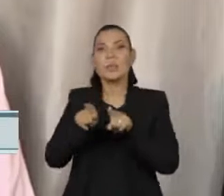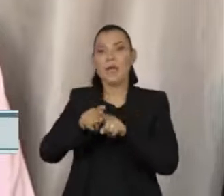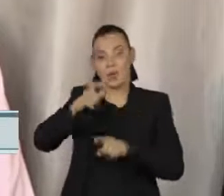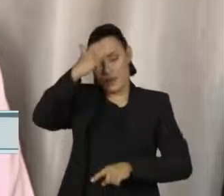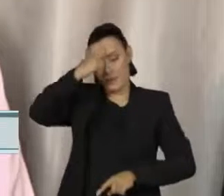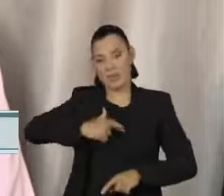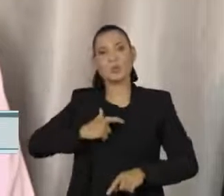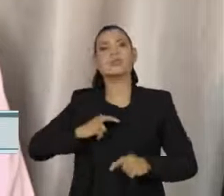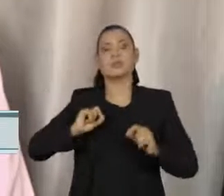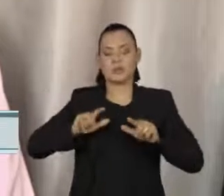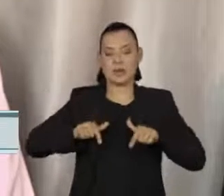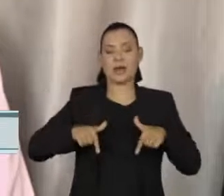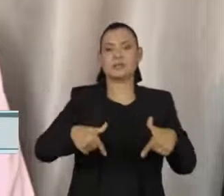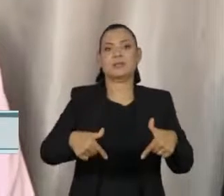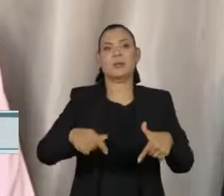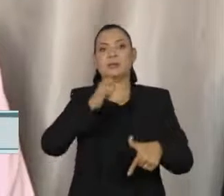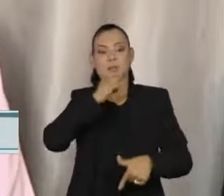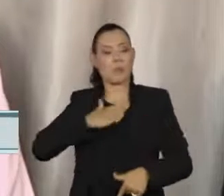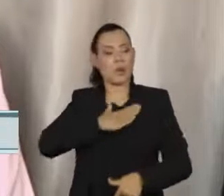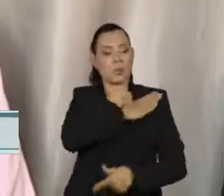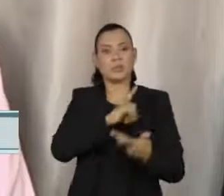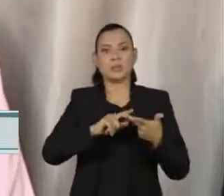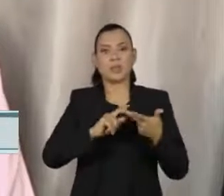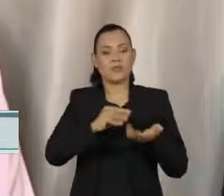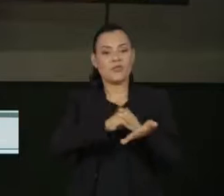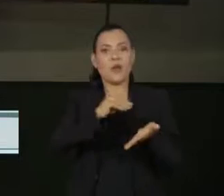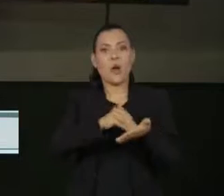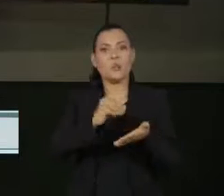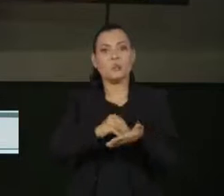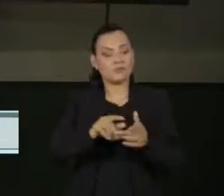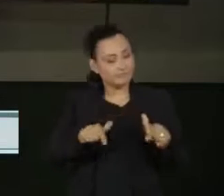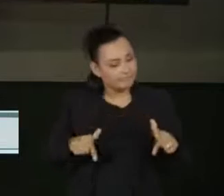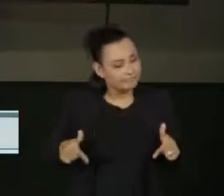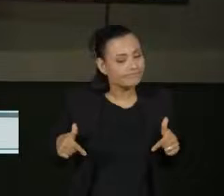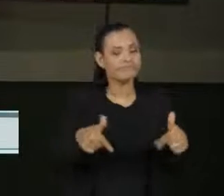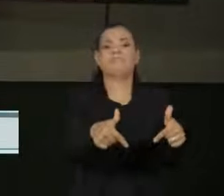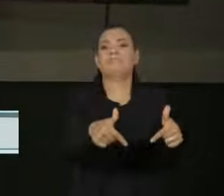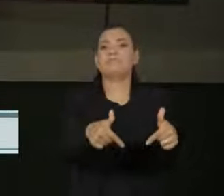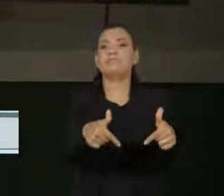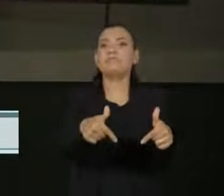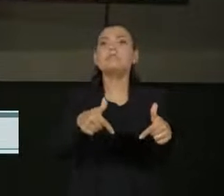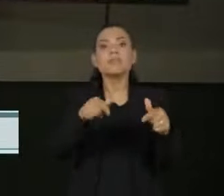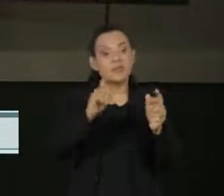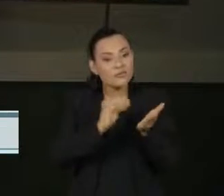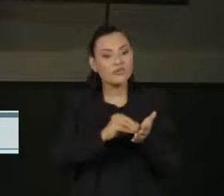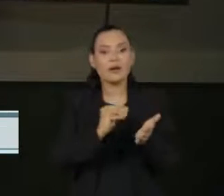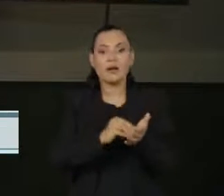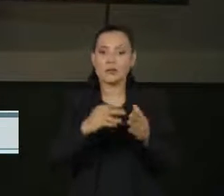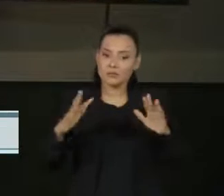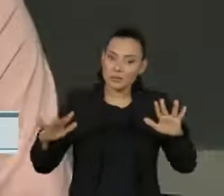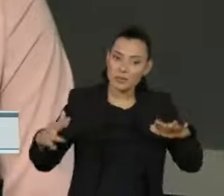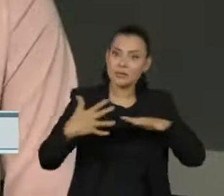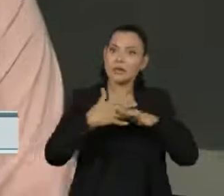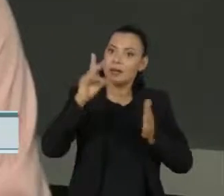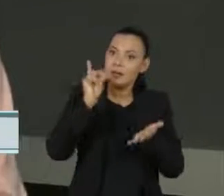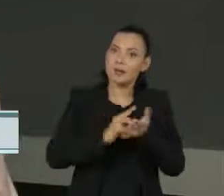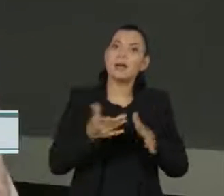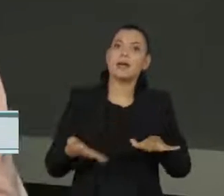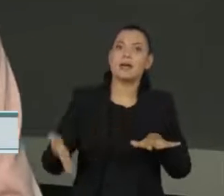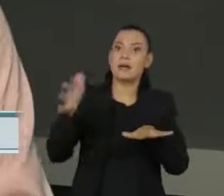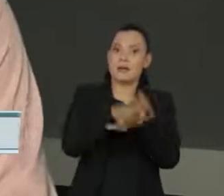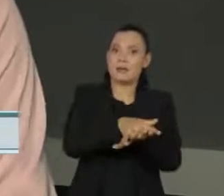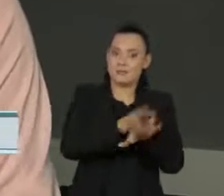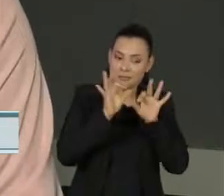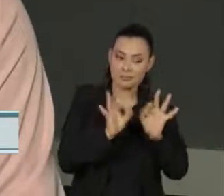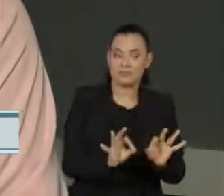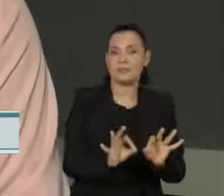O preconceito, a falta de informação, o desrespeito, a discriminação são as grandes barreiras. E assim como